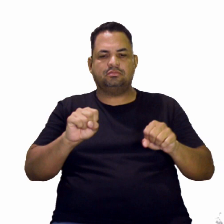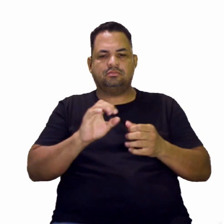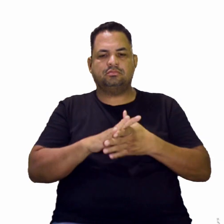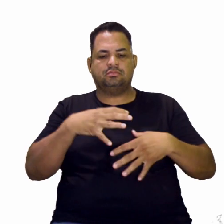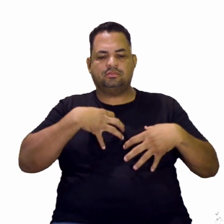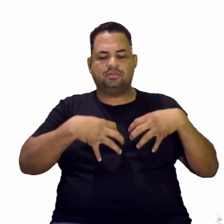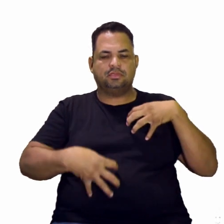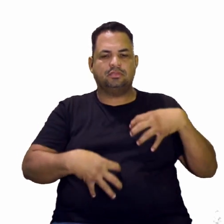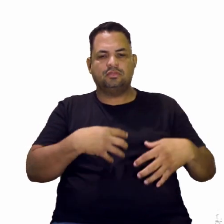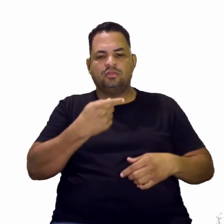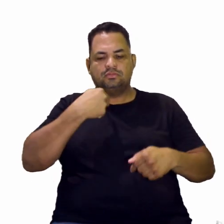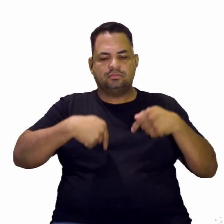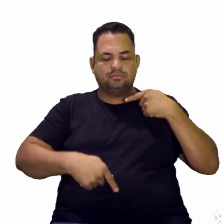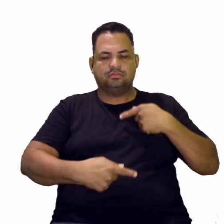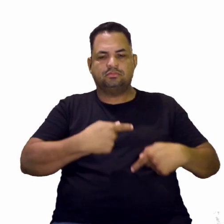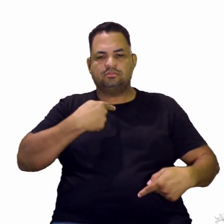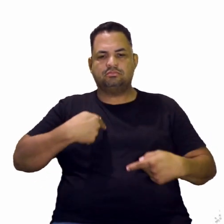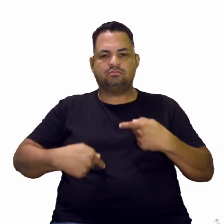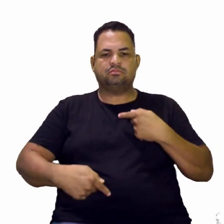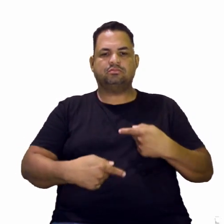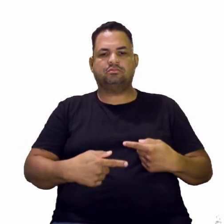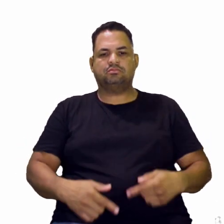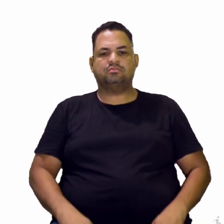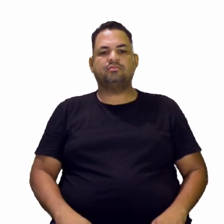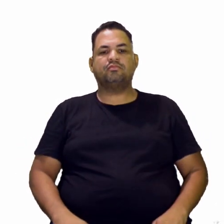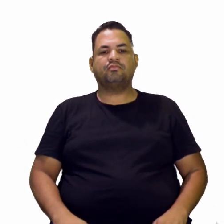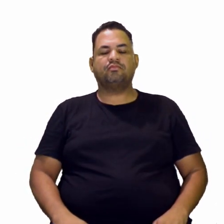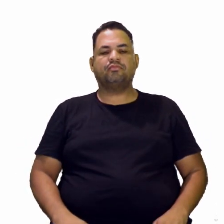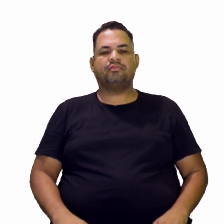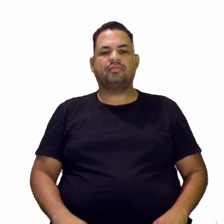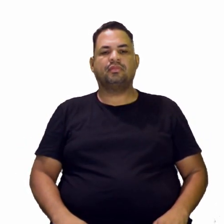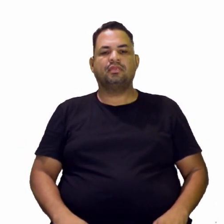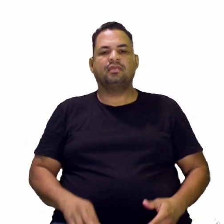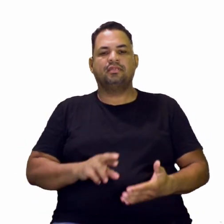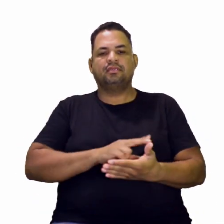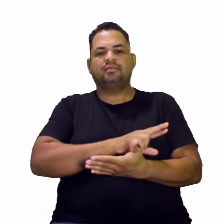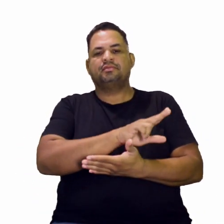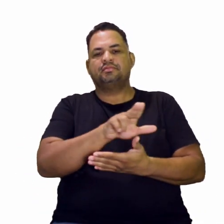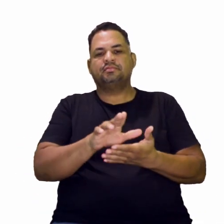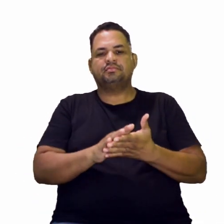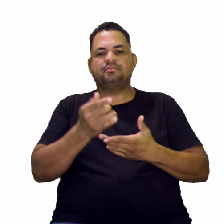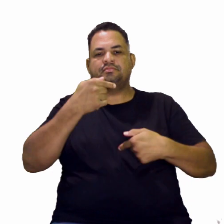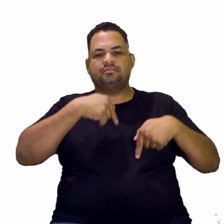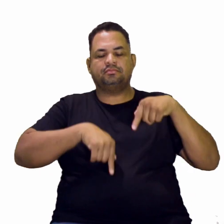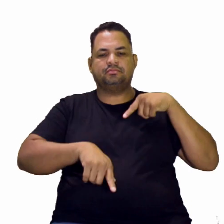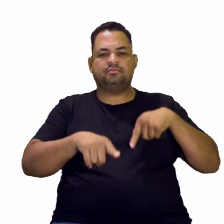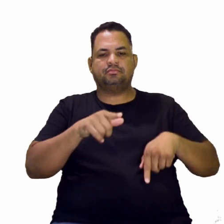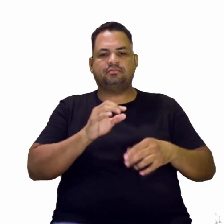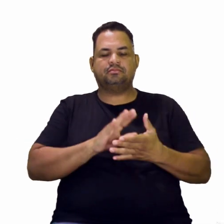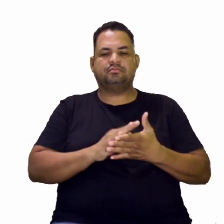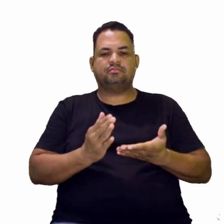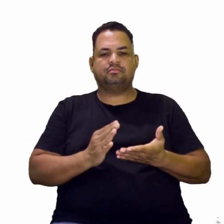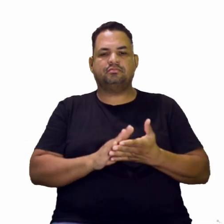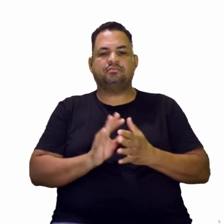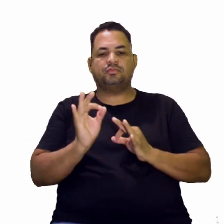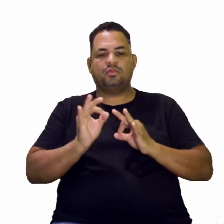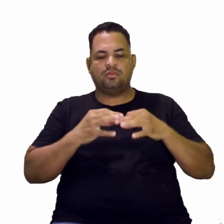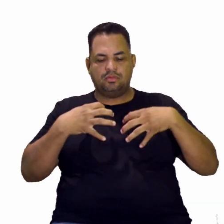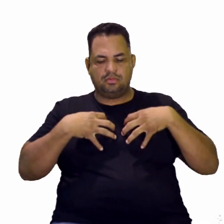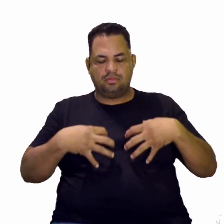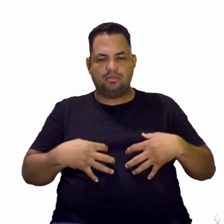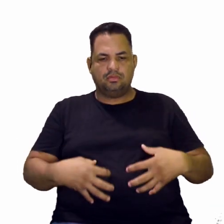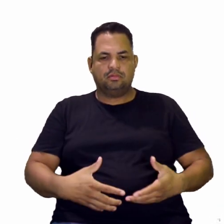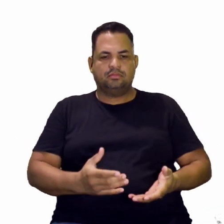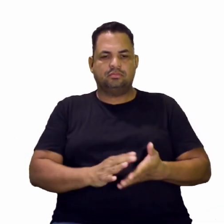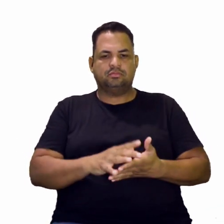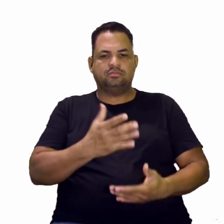órgãos funcionando para uma coisa acontecer. Tá? Então, vários sistemas vão formar um organismo, que